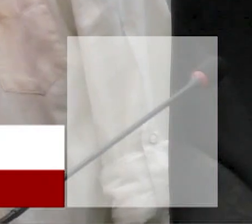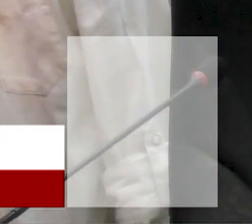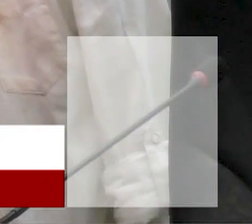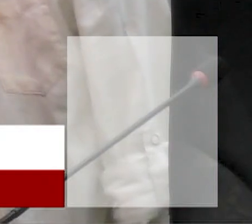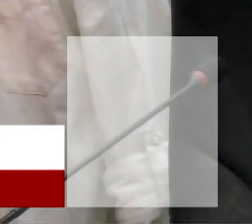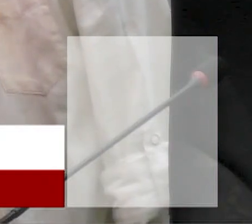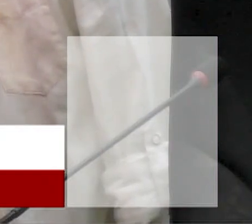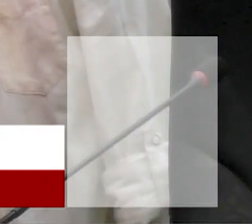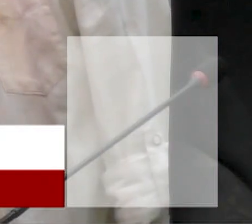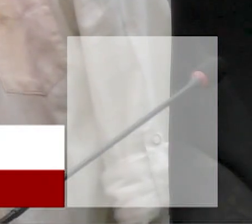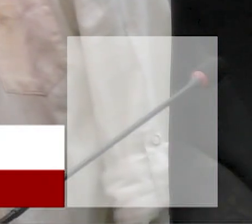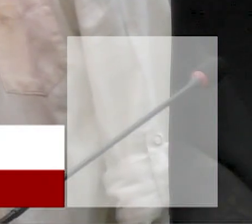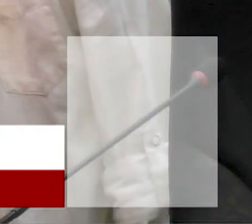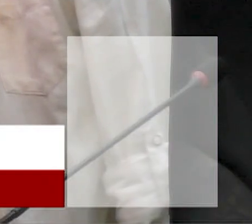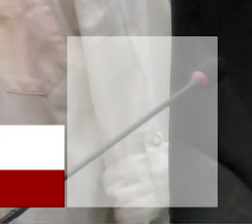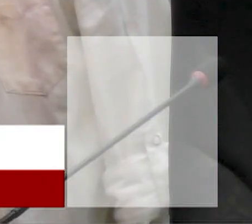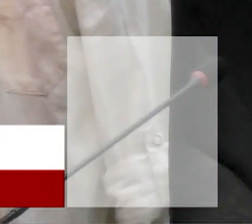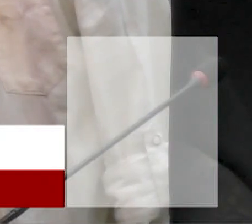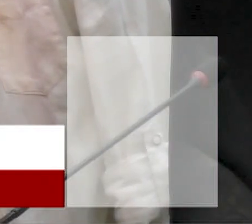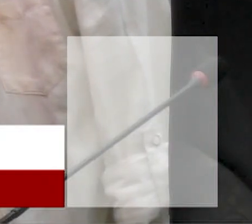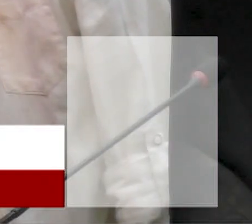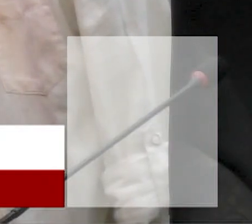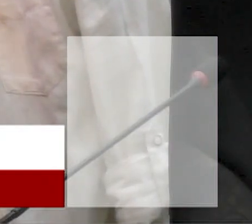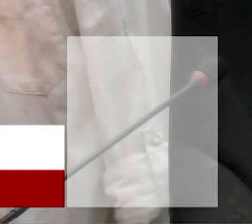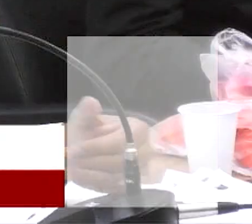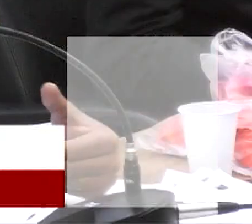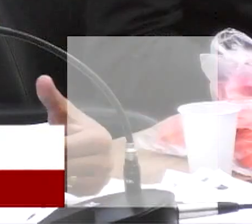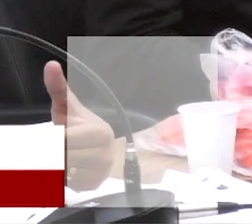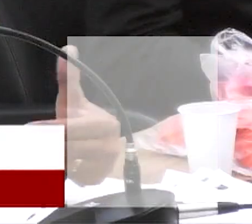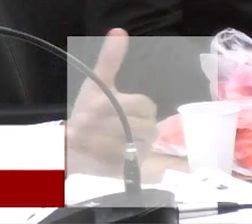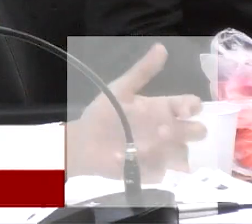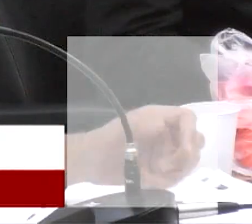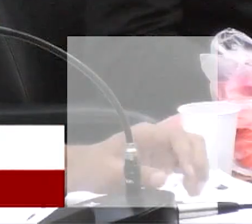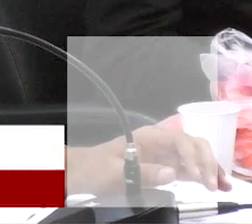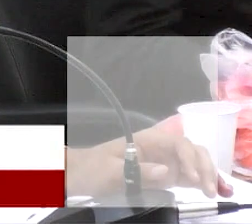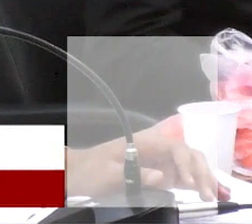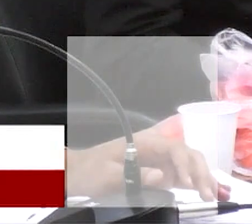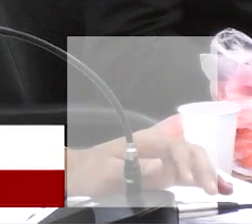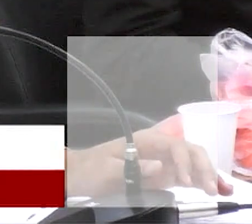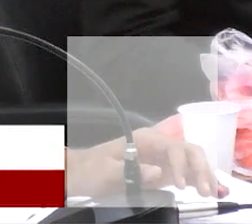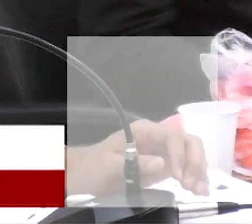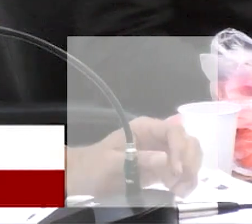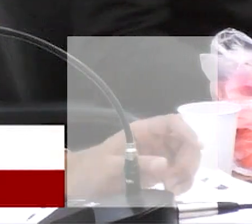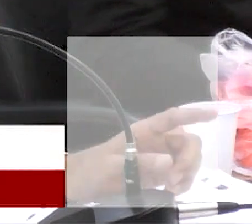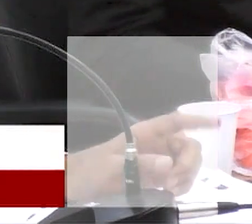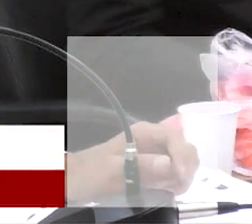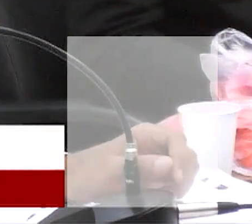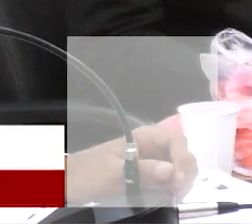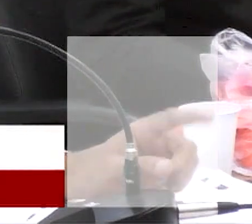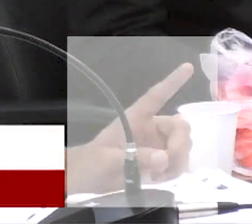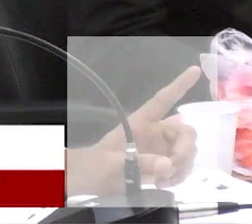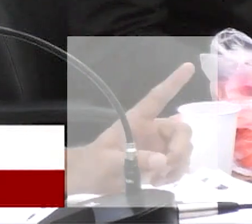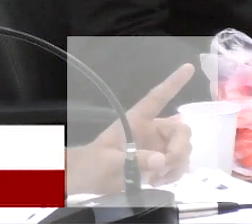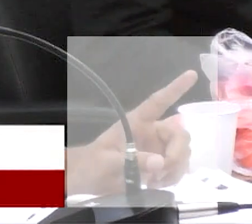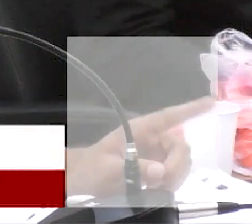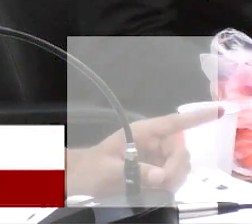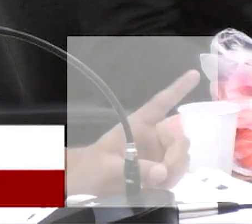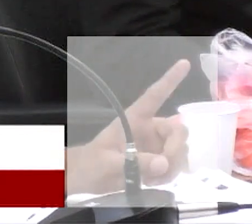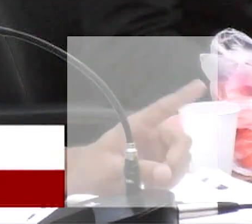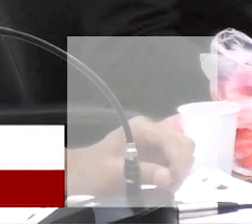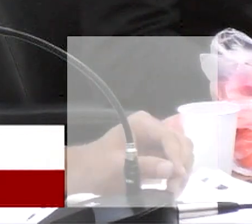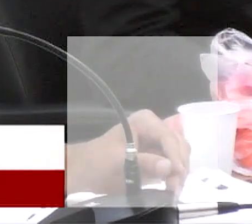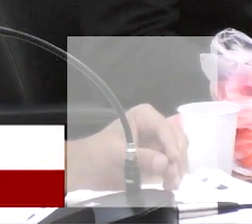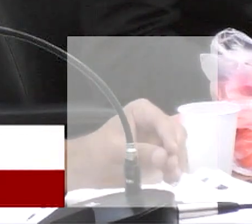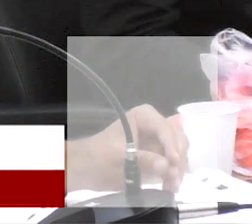que esse tempo continue contando também. Então, a emenda é fantástica. Temos uma decisão do Supremo Tribunal Federal no recurso extraordinário